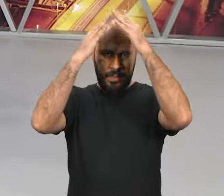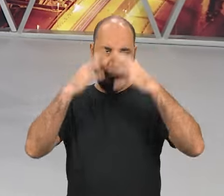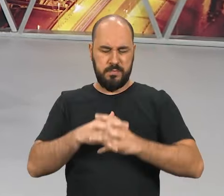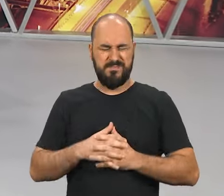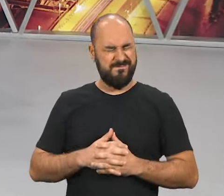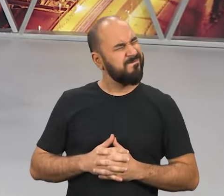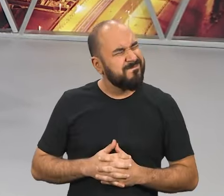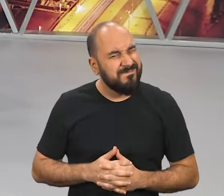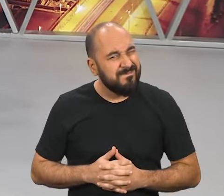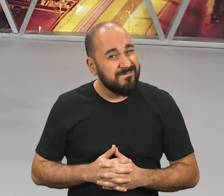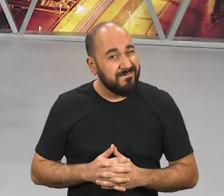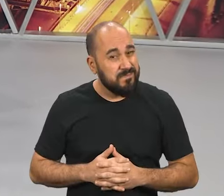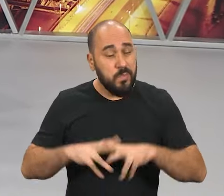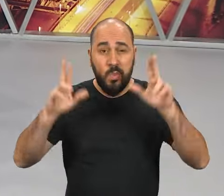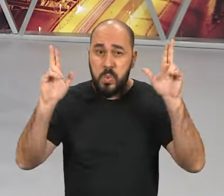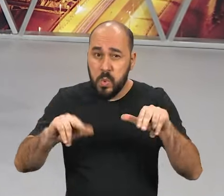papa.